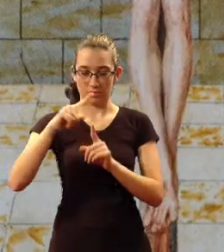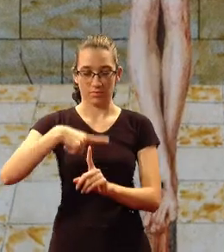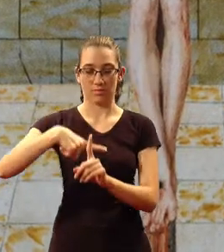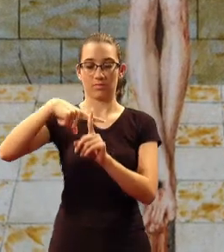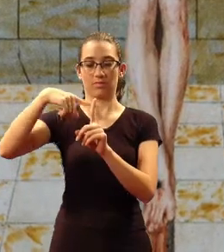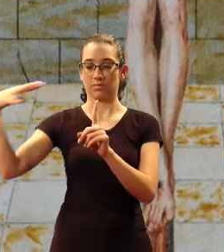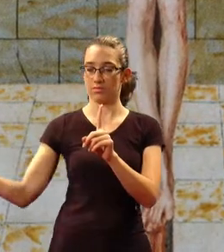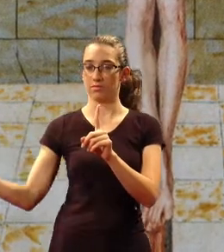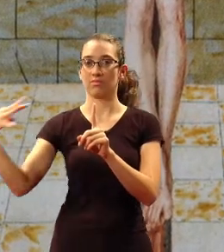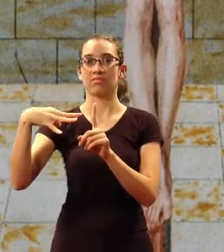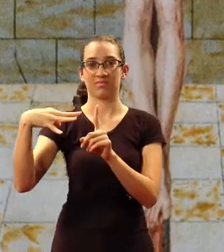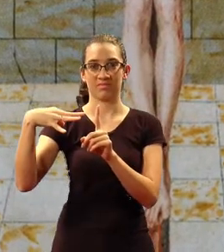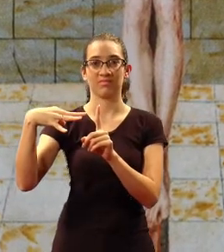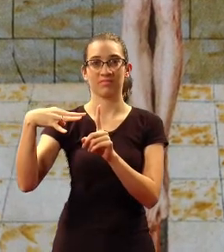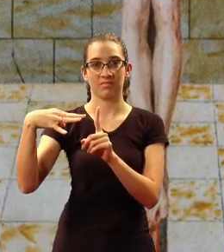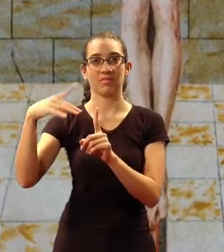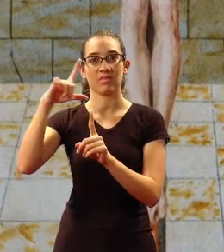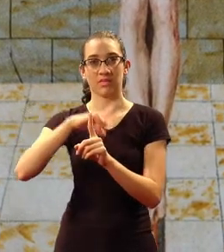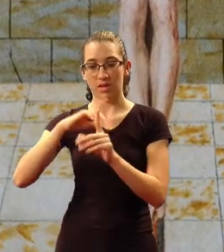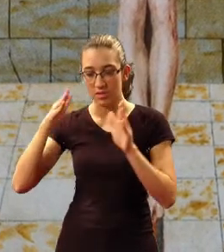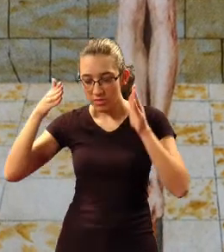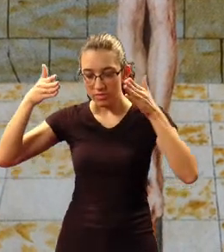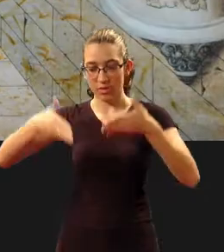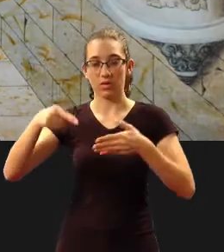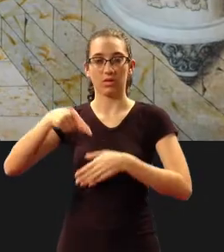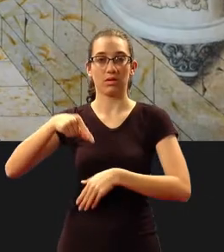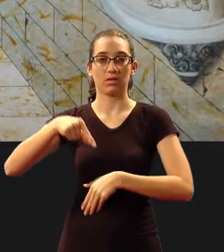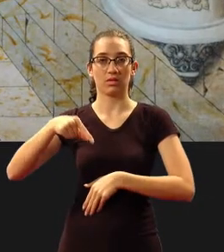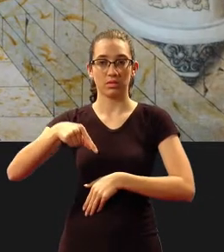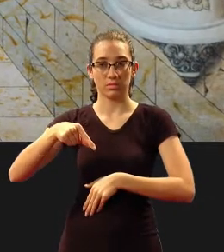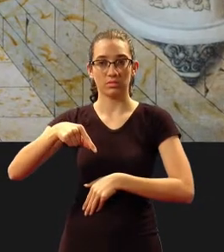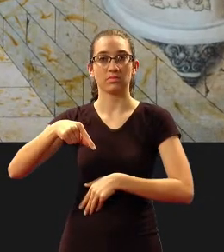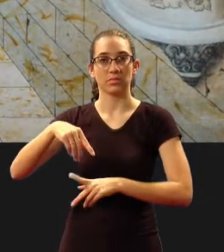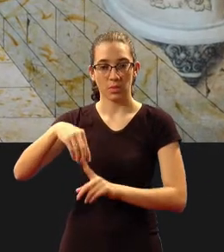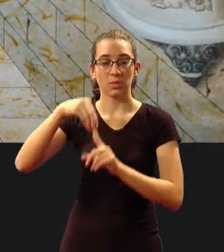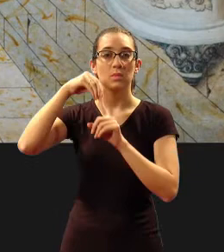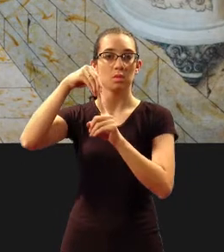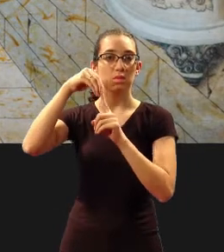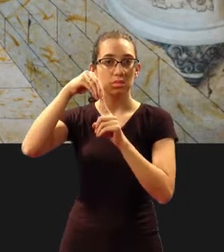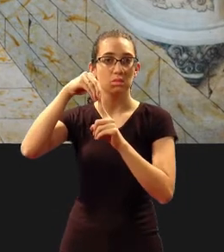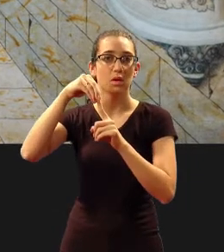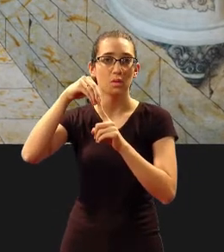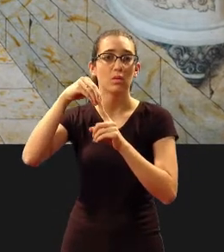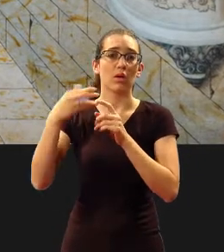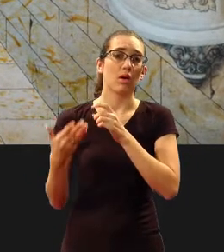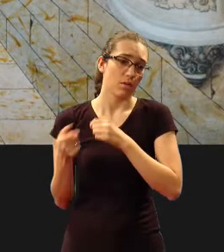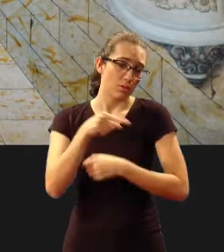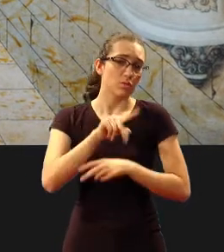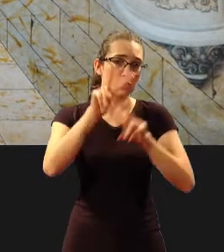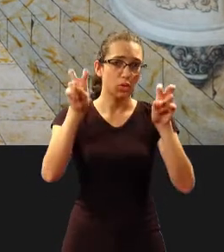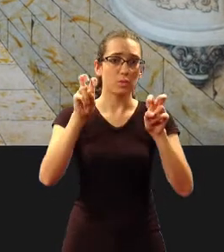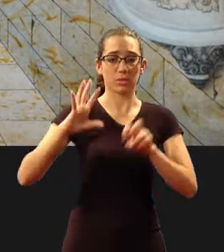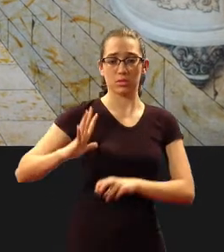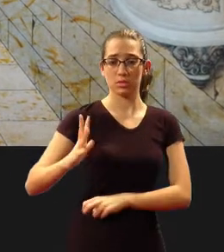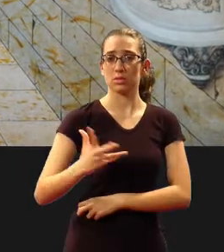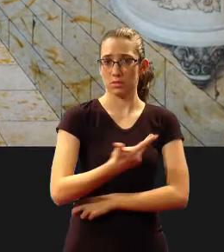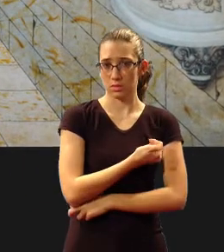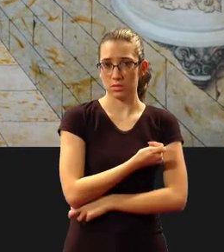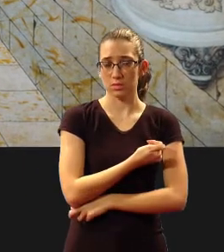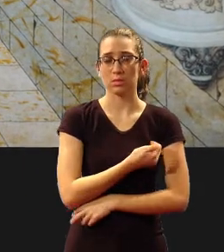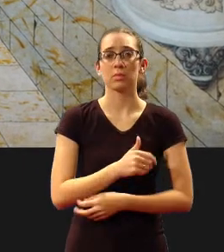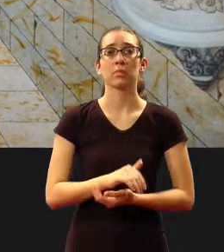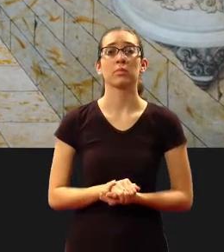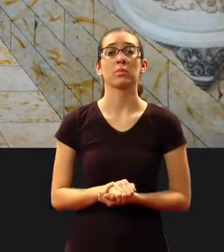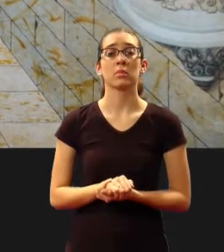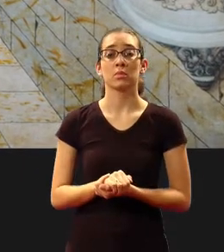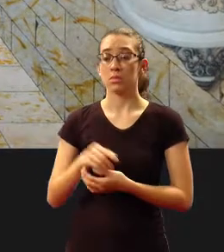o seu olhar para o Cristo crucificado, para o centro da mensagem salvífica